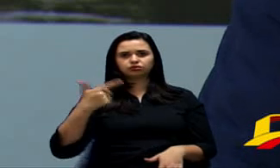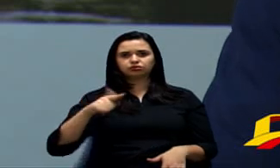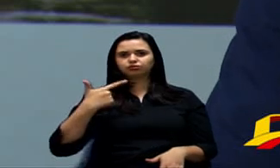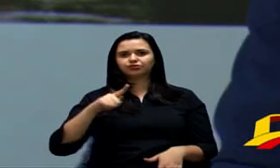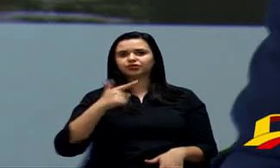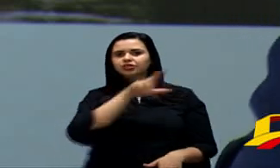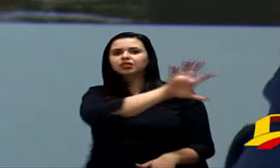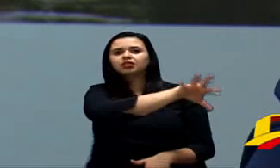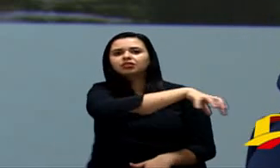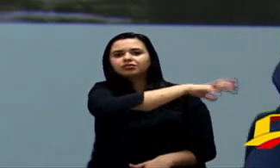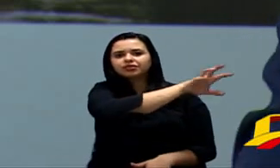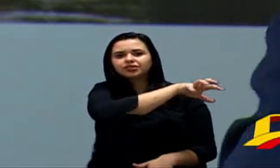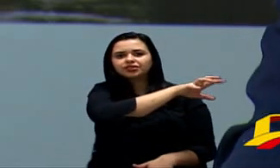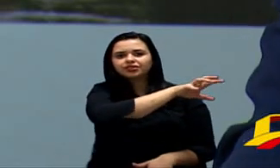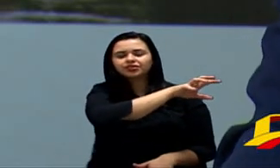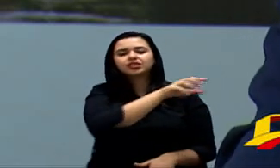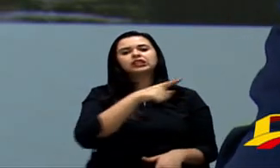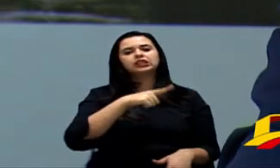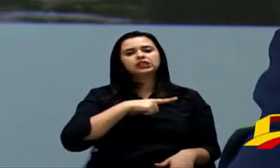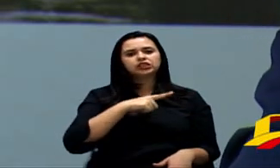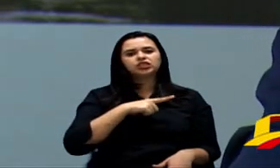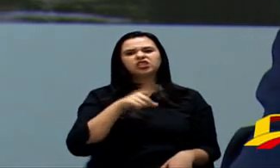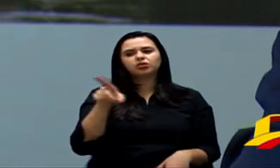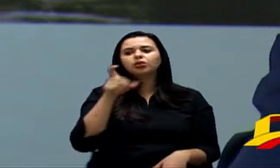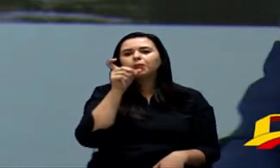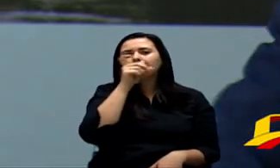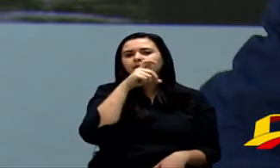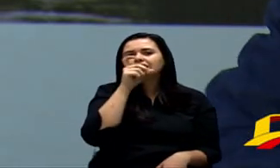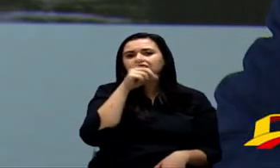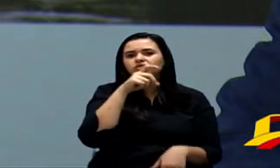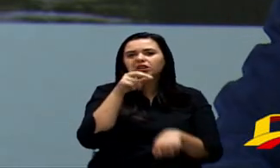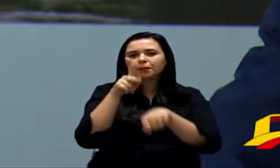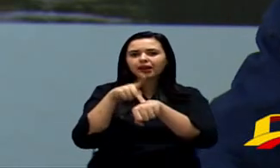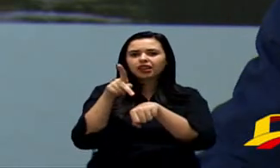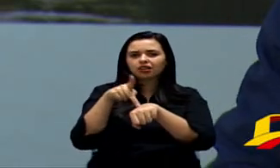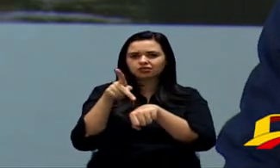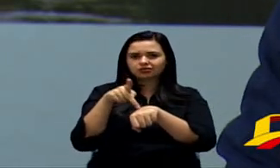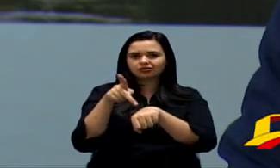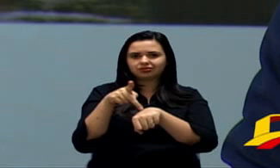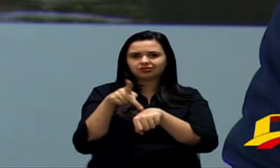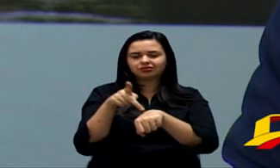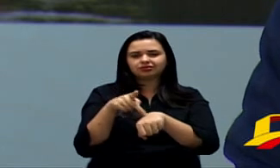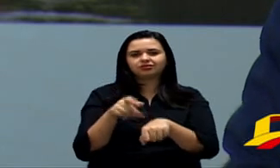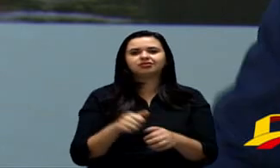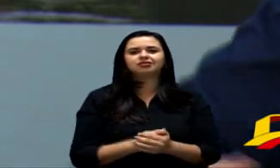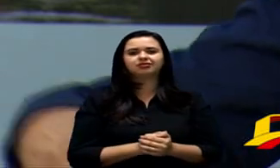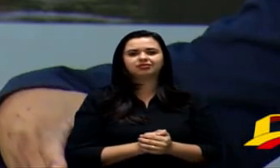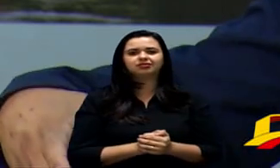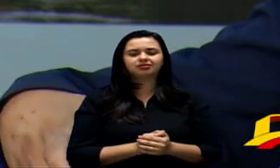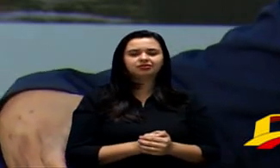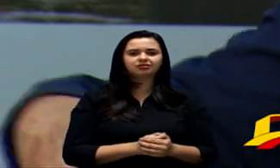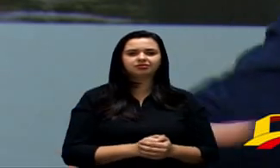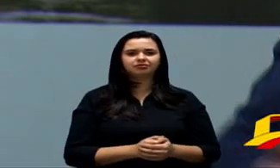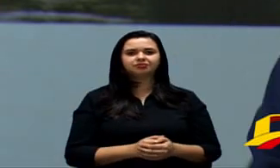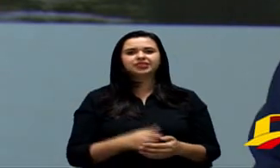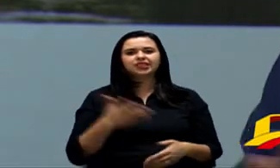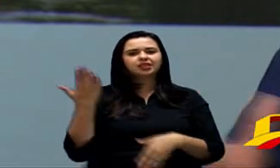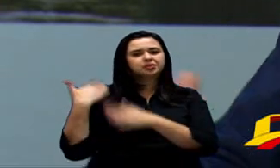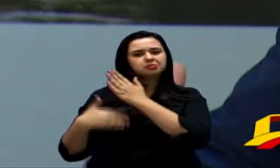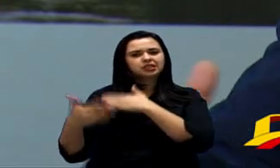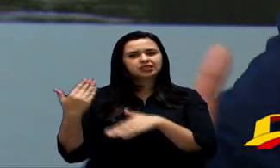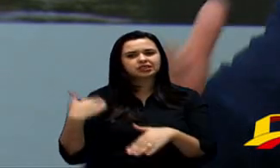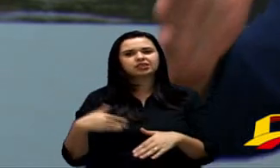zoológico, onde a gente fazia a recreação no zoológico, que tinha lá o playground para as crianças, tinha aqueles tubos enormes que